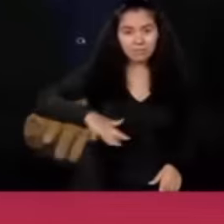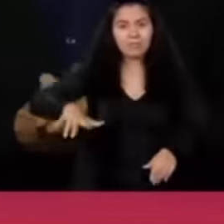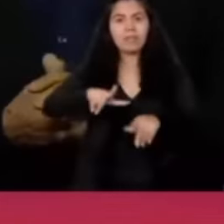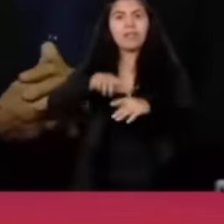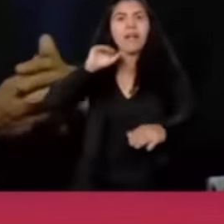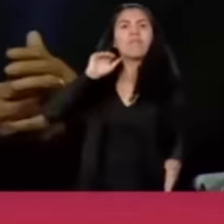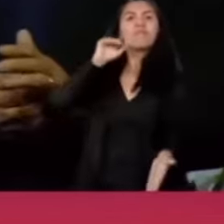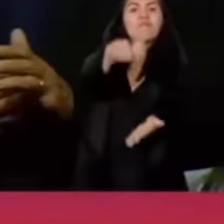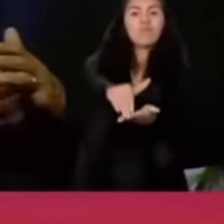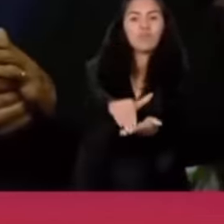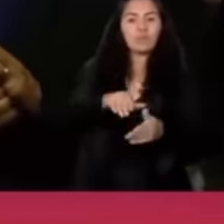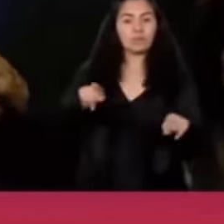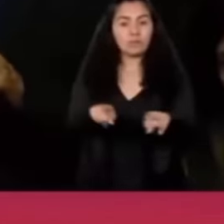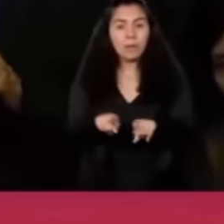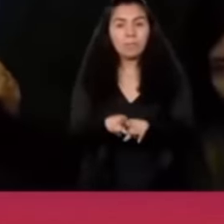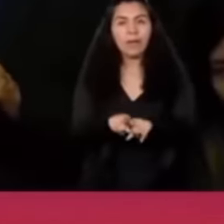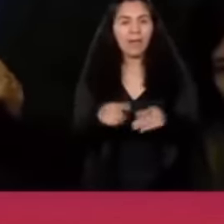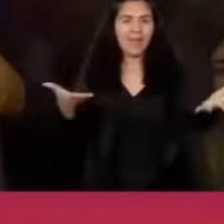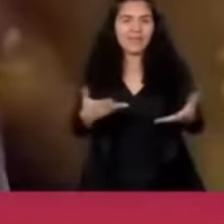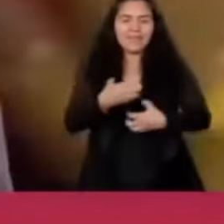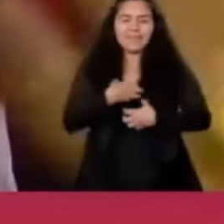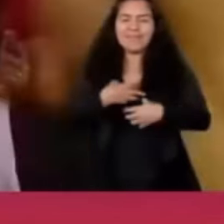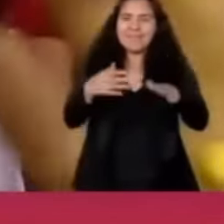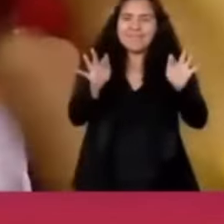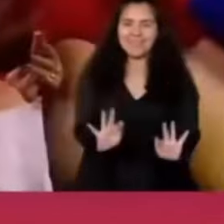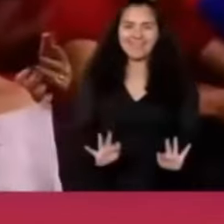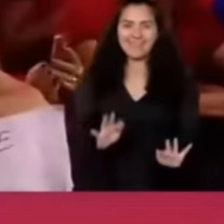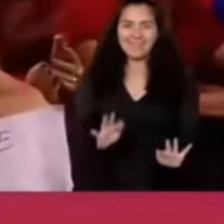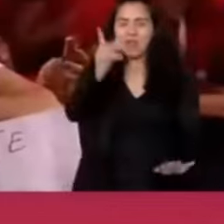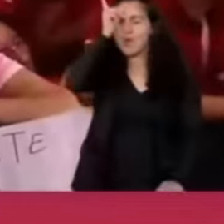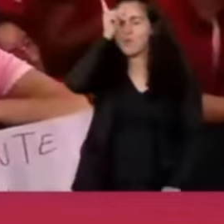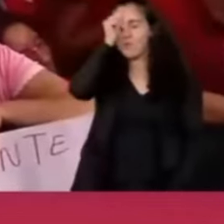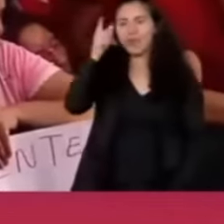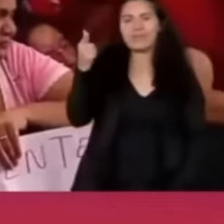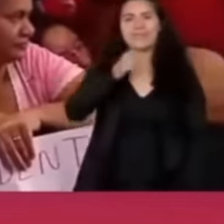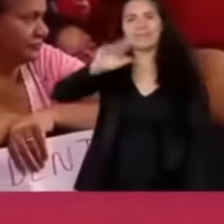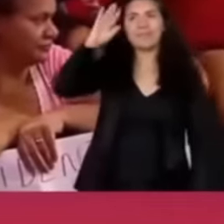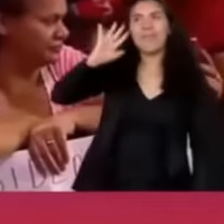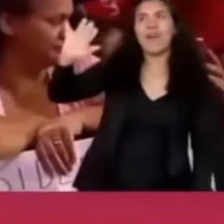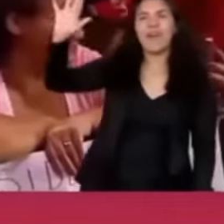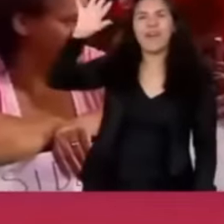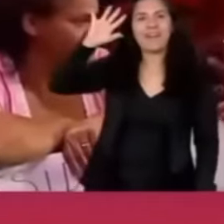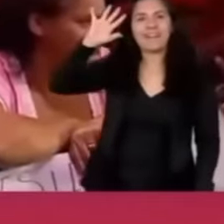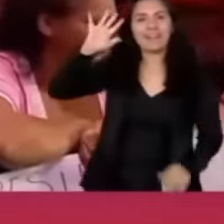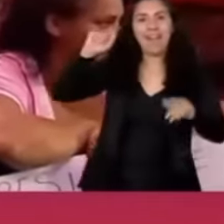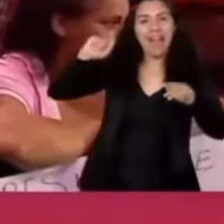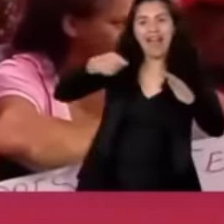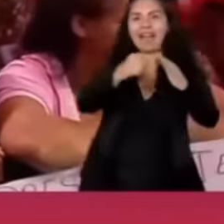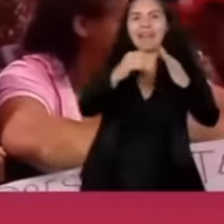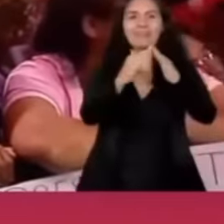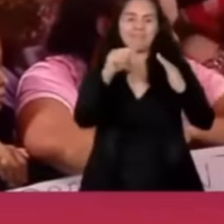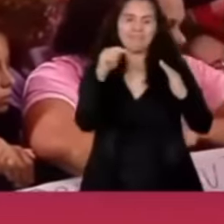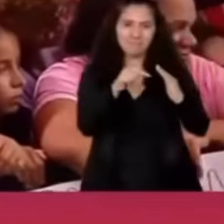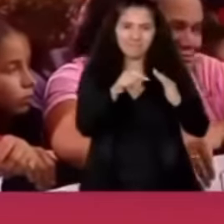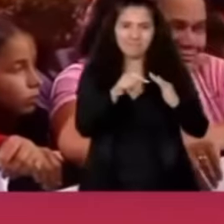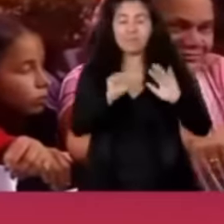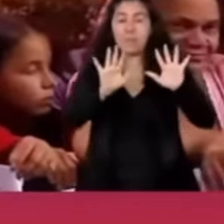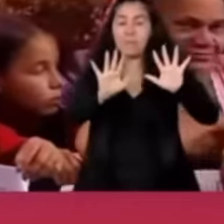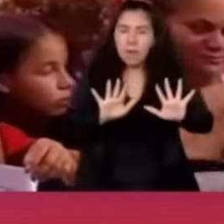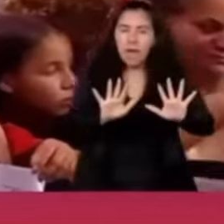fundo, nesse momento muito feliz porque é a realização de um sonho. E quando a gente realiza um sonho,